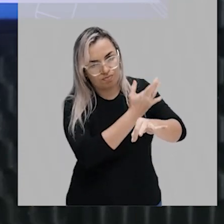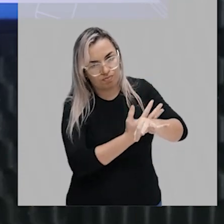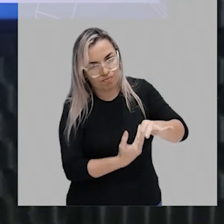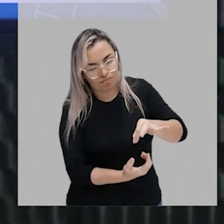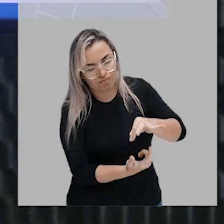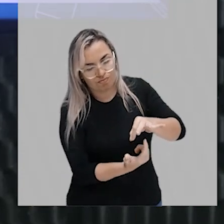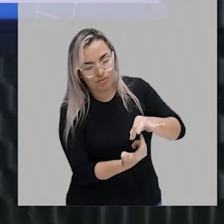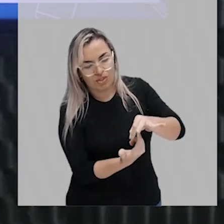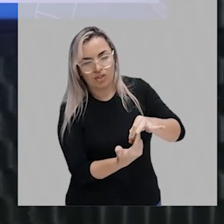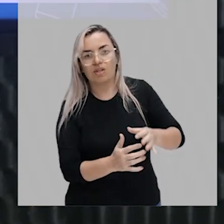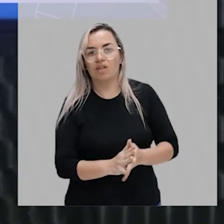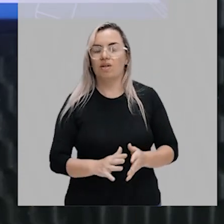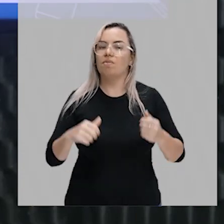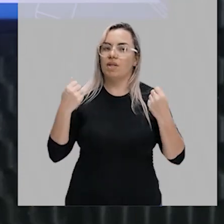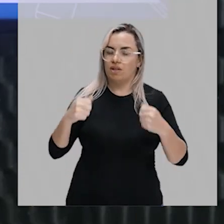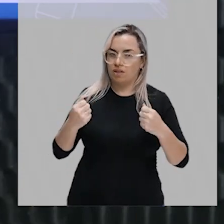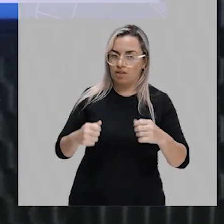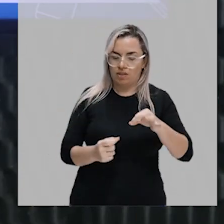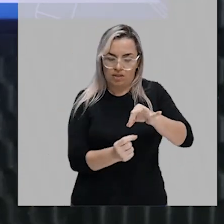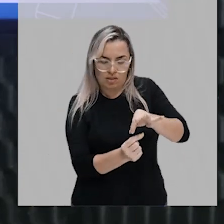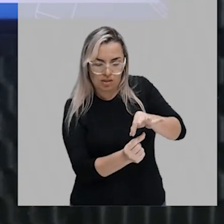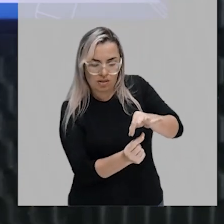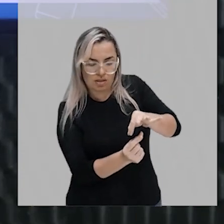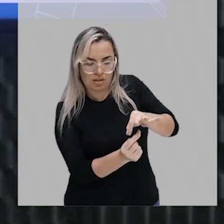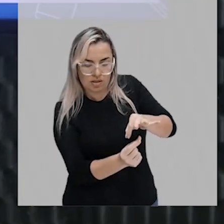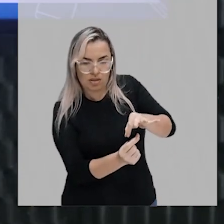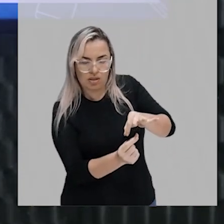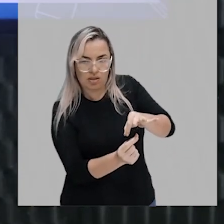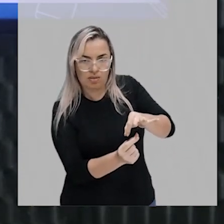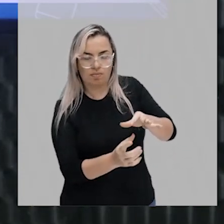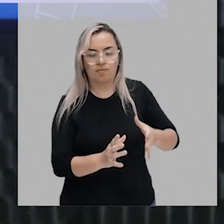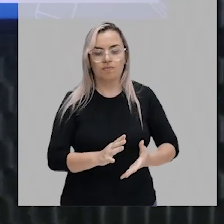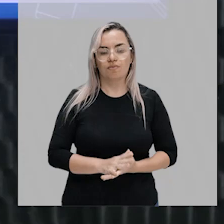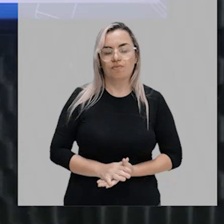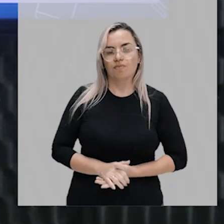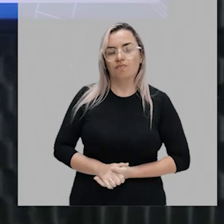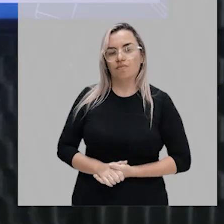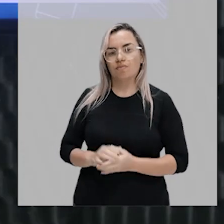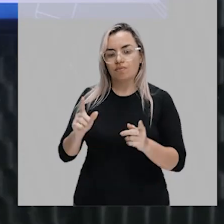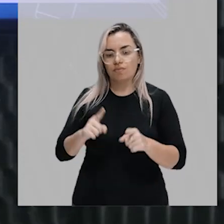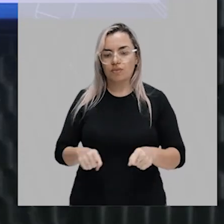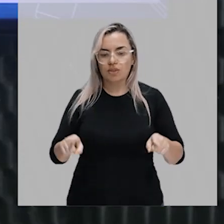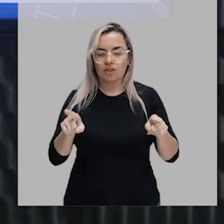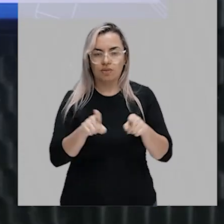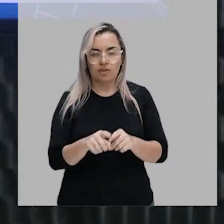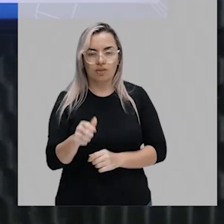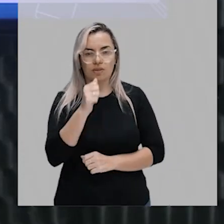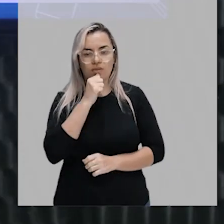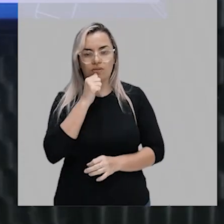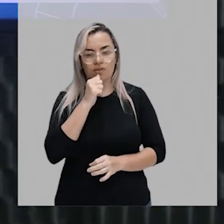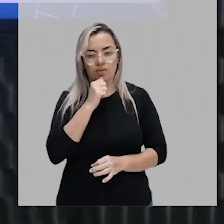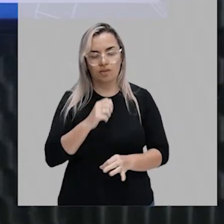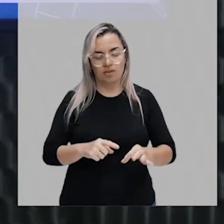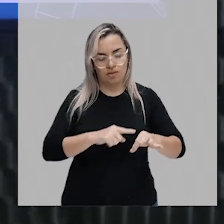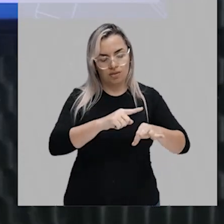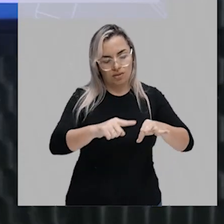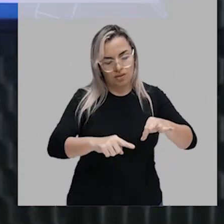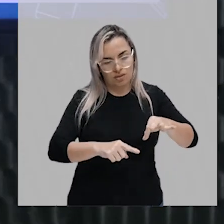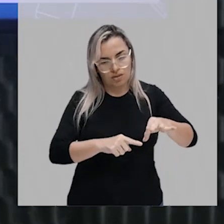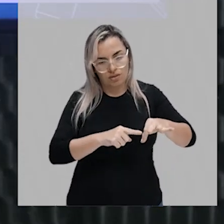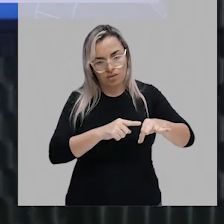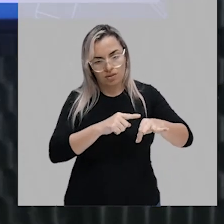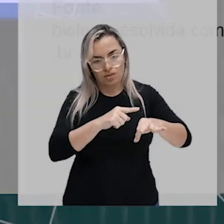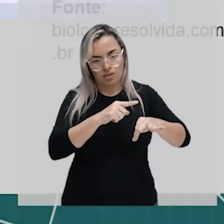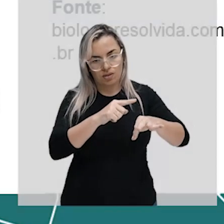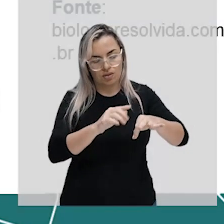como eliminar essa menstruação, tá? Aqui, pessoal, nós temos ainda falando da anatomia externa do